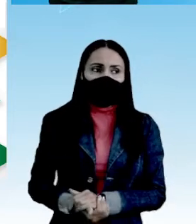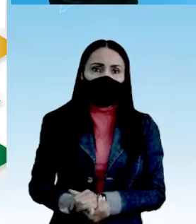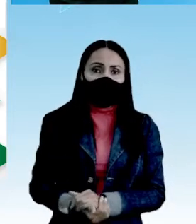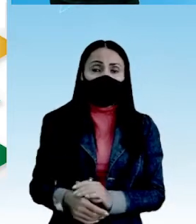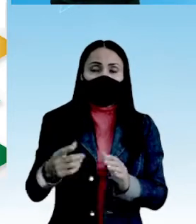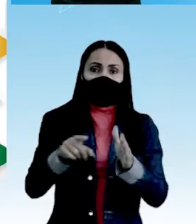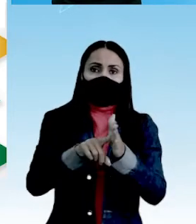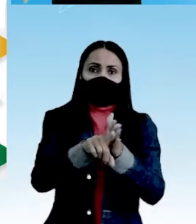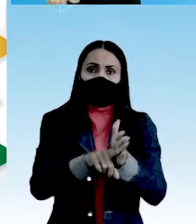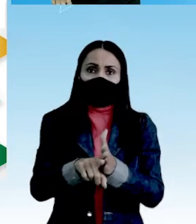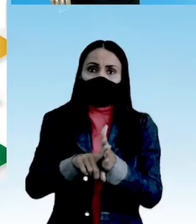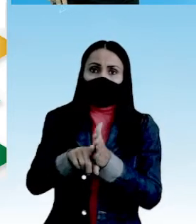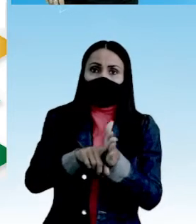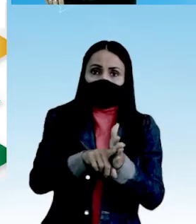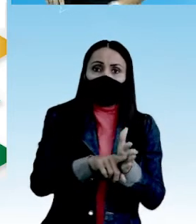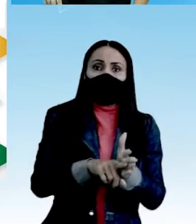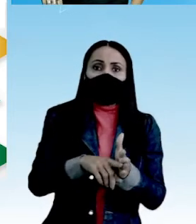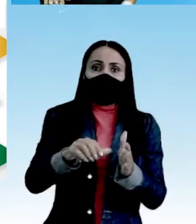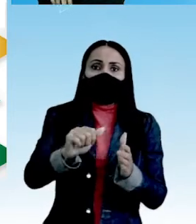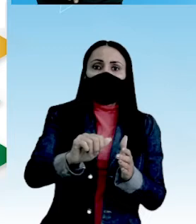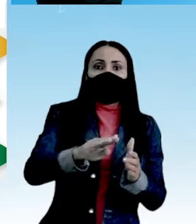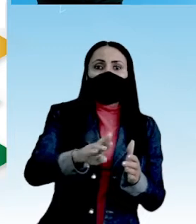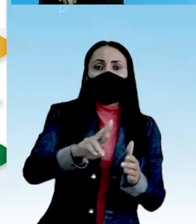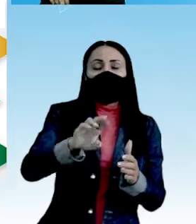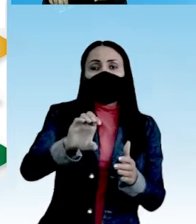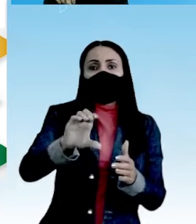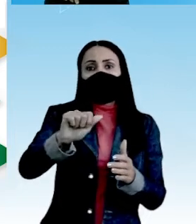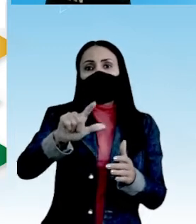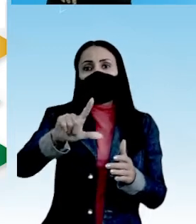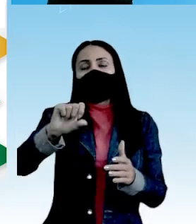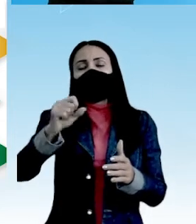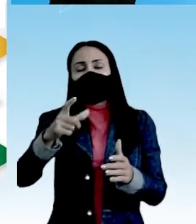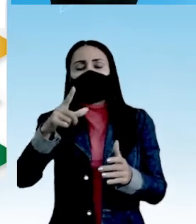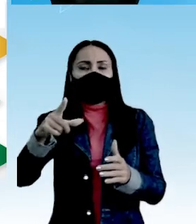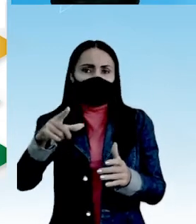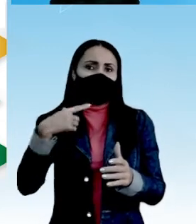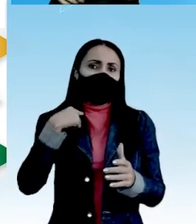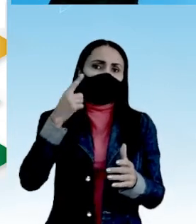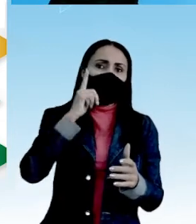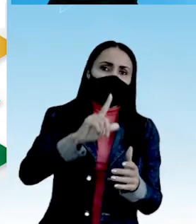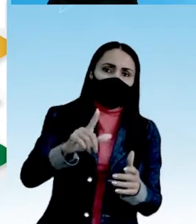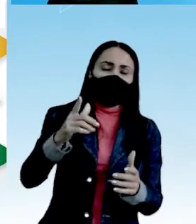botar na pesquisa ou abre alas, que vai ter essa música lá e você vai escutar, né? Então, assim,